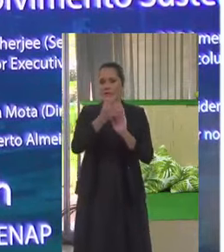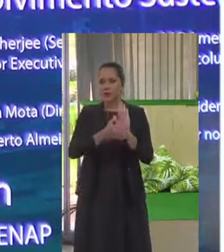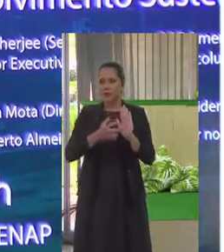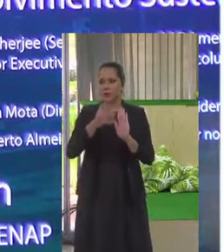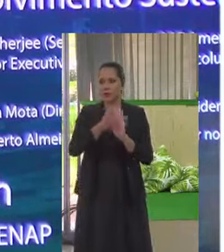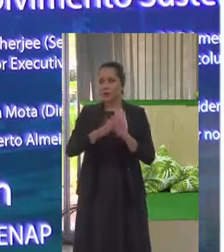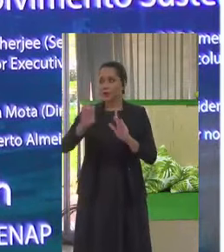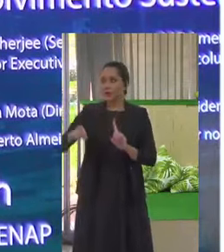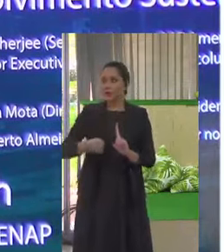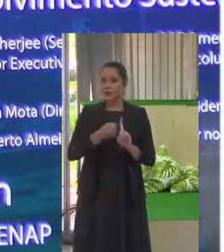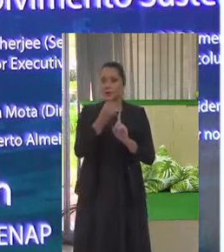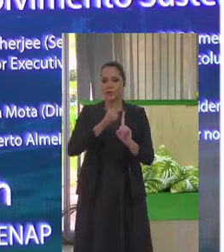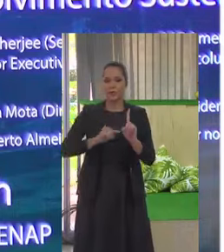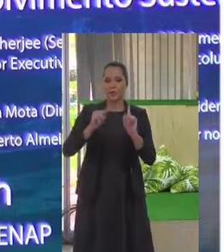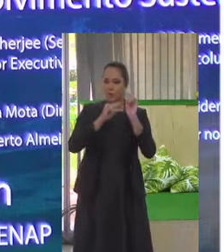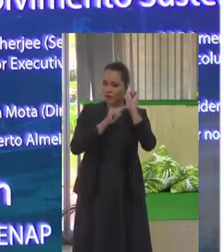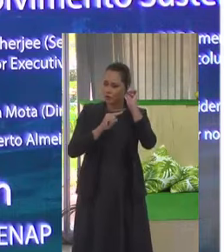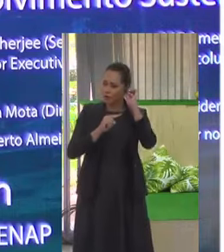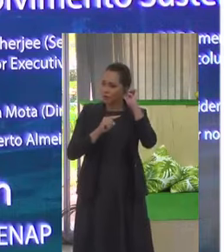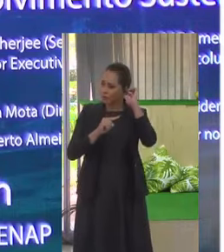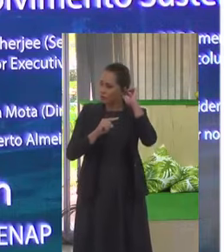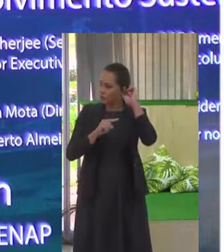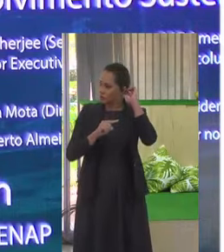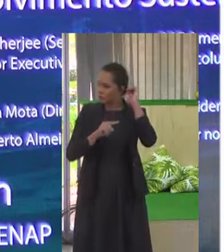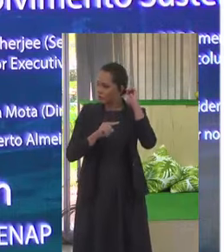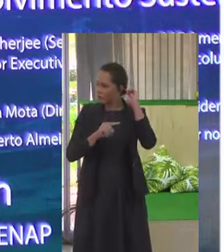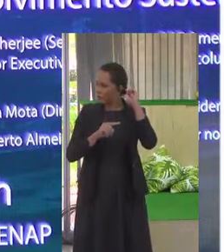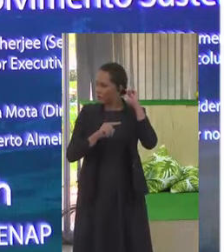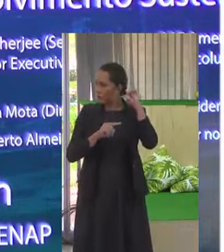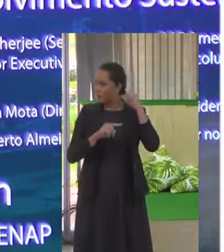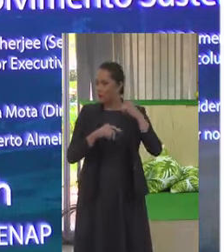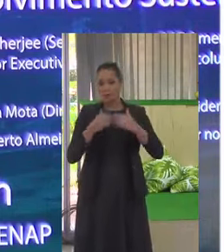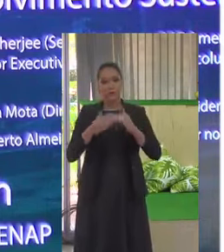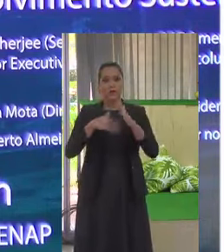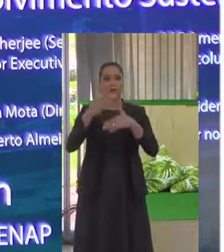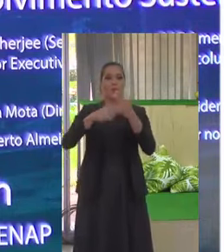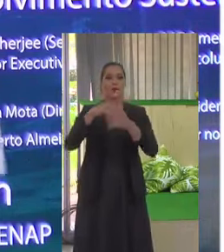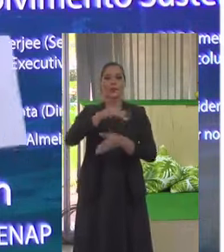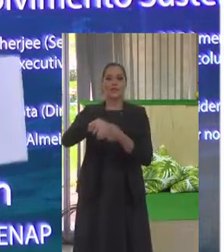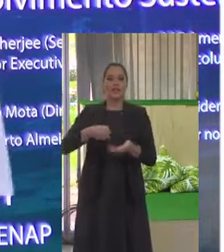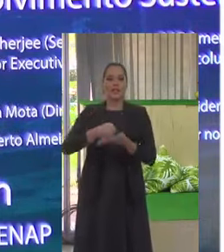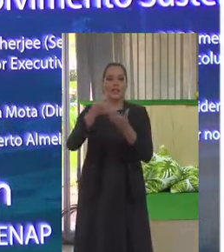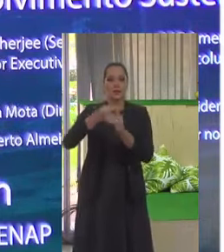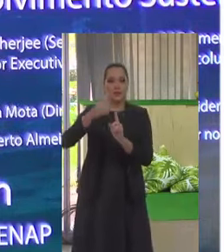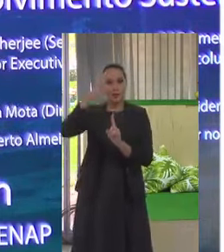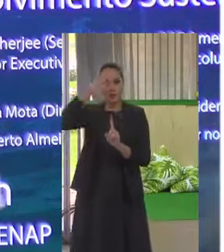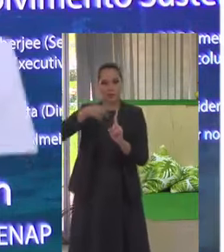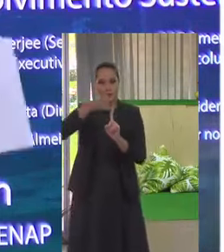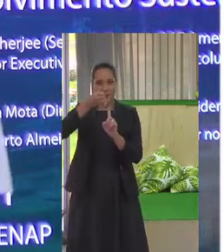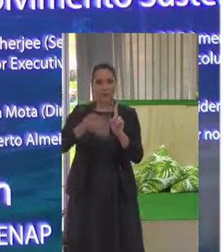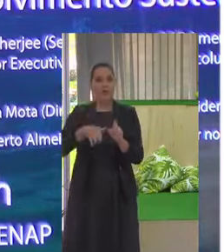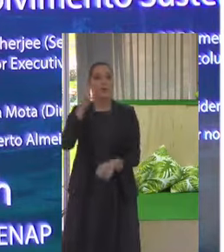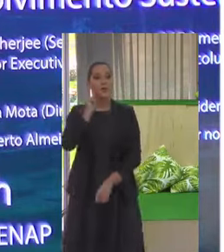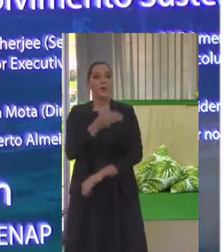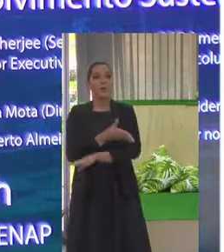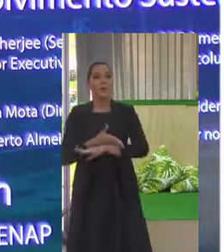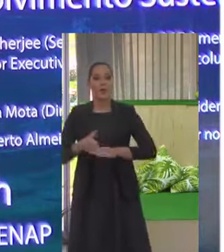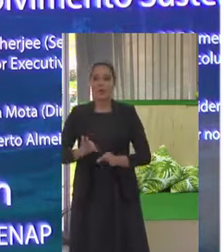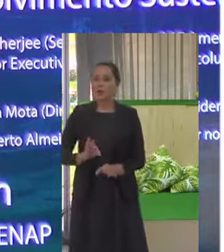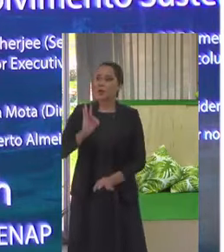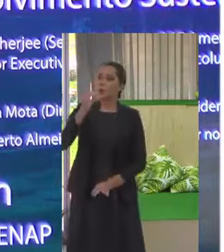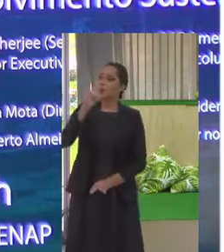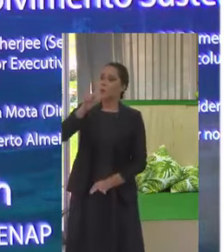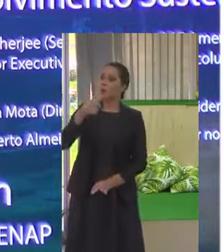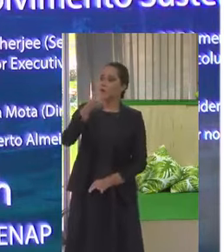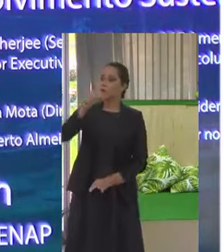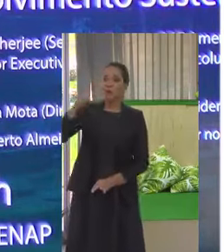nos Objetivos de Desenvolvimento Sustentável. Eu vou fazer a minha autodescrição. Eu sou uma mulher branca, de 1,88 m,